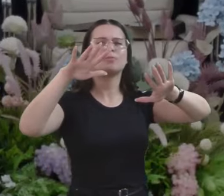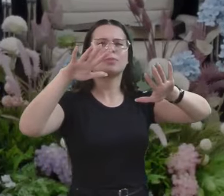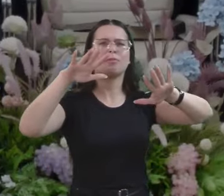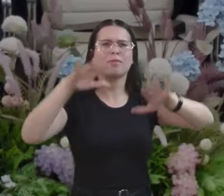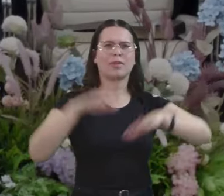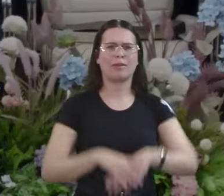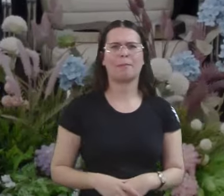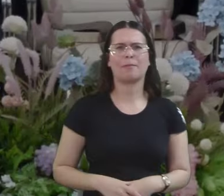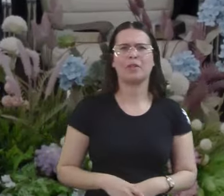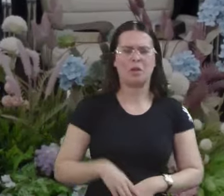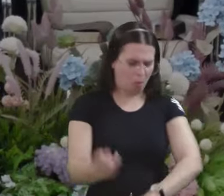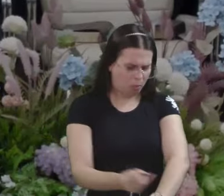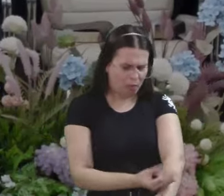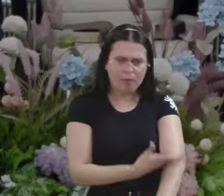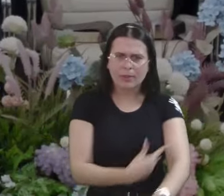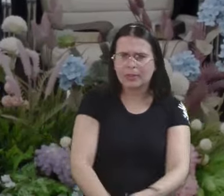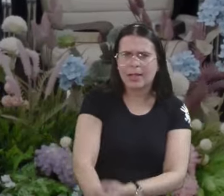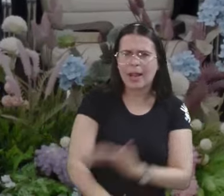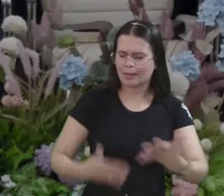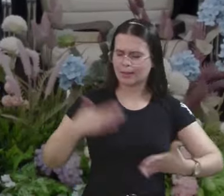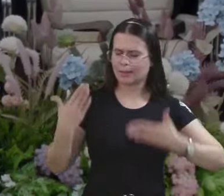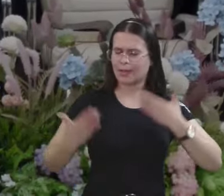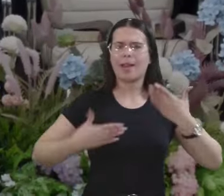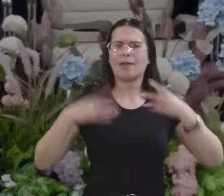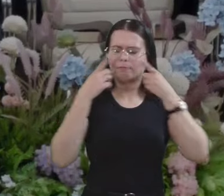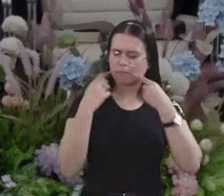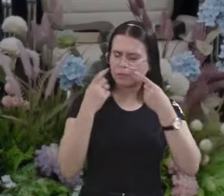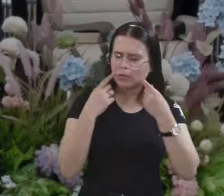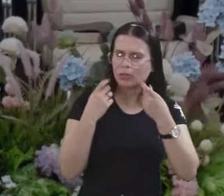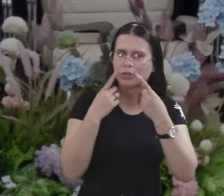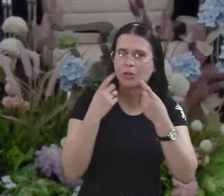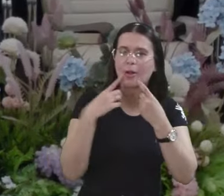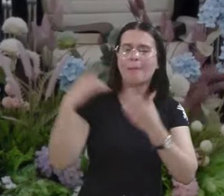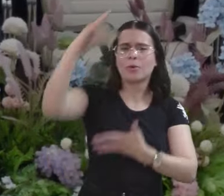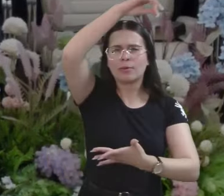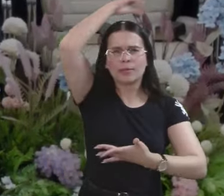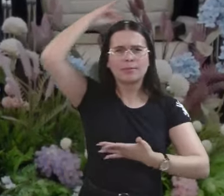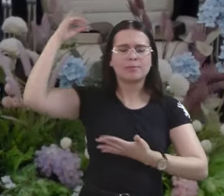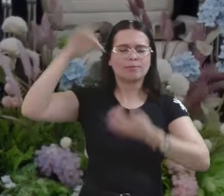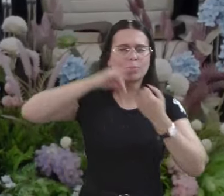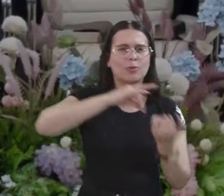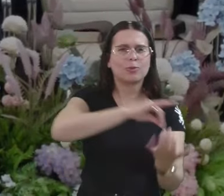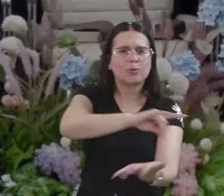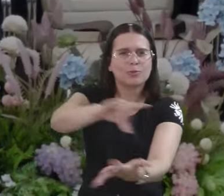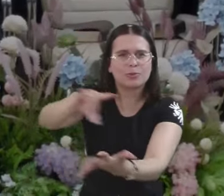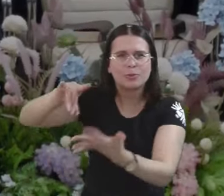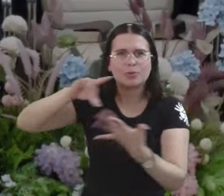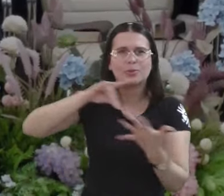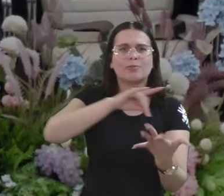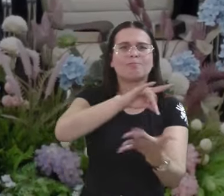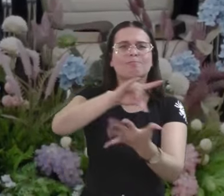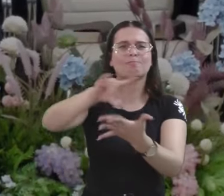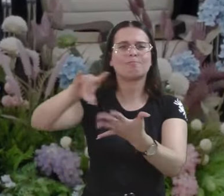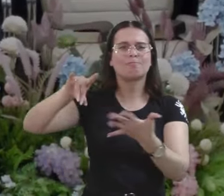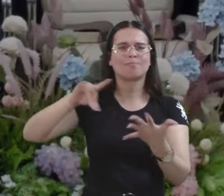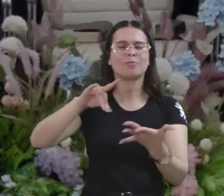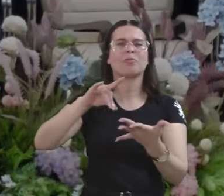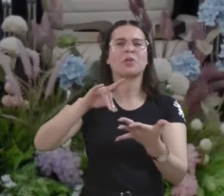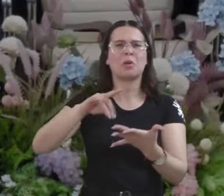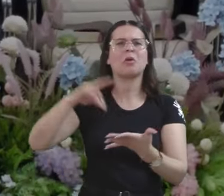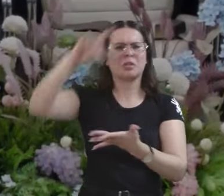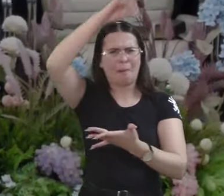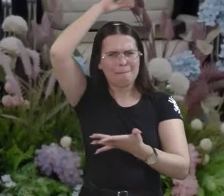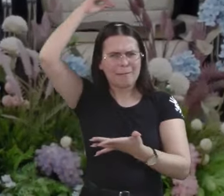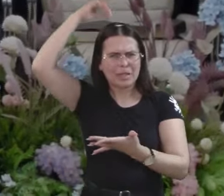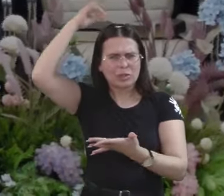que você se arrepia, você se alegra, você chora. É porque o Espírito de Deus está na regência. O Espírito